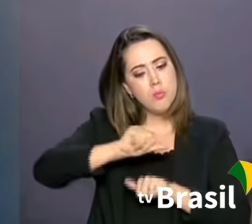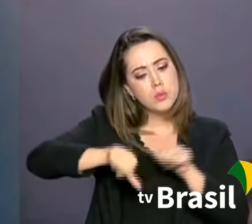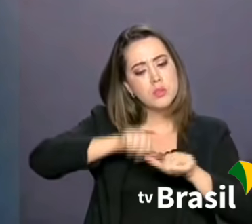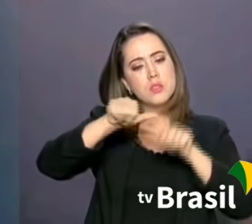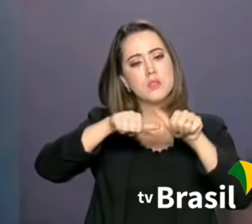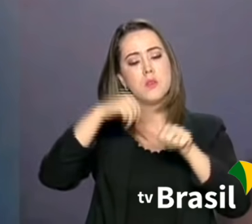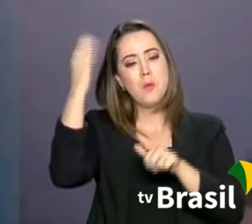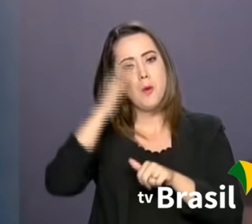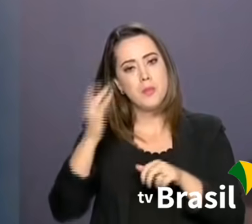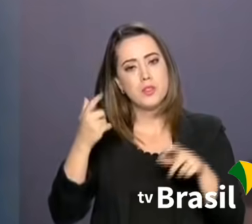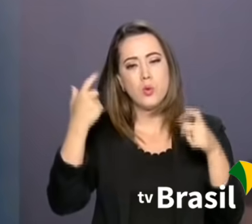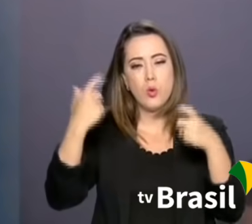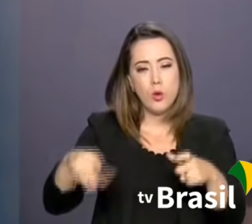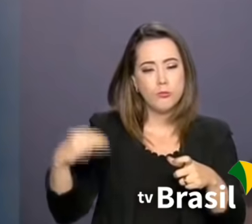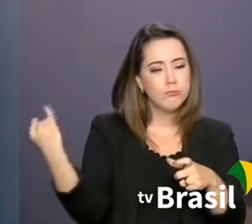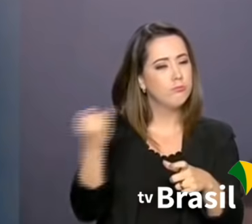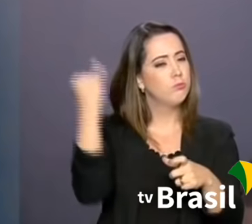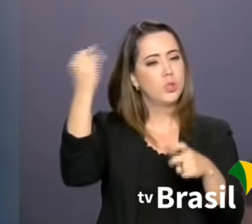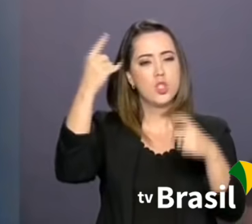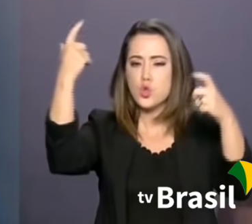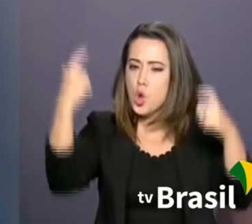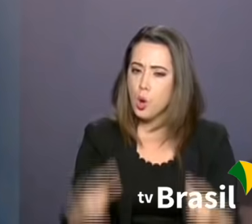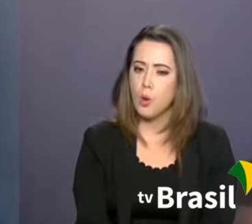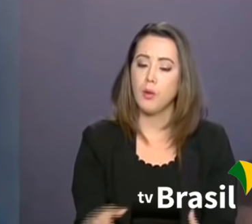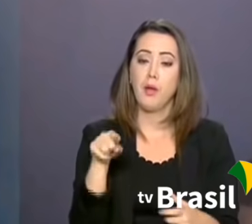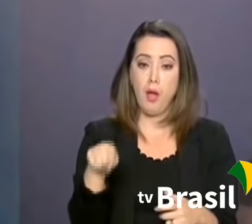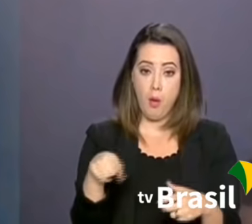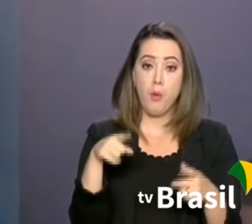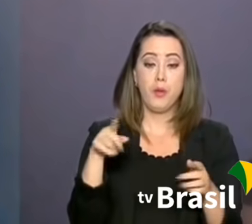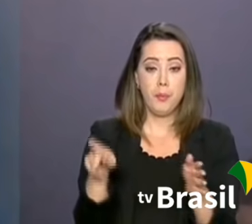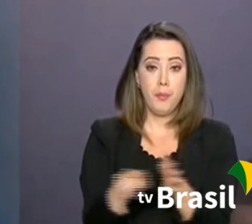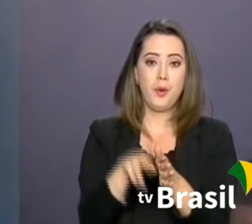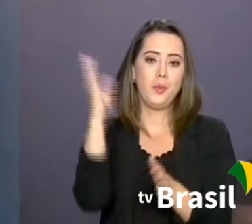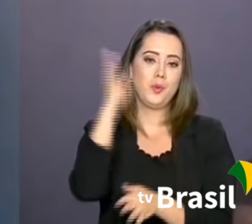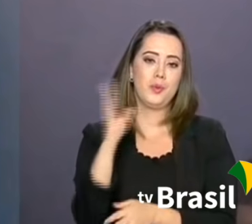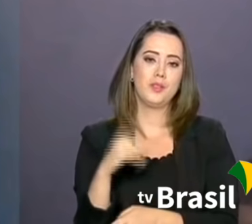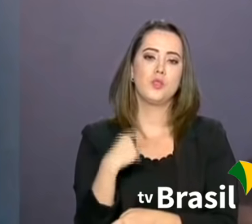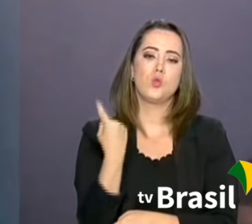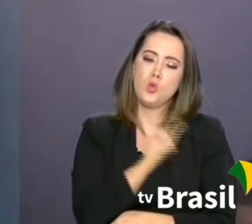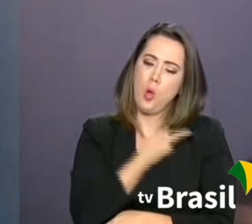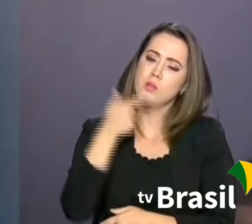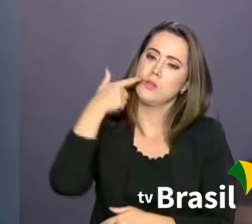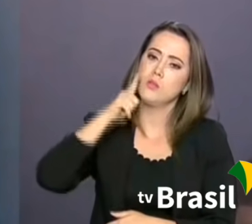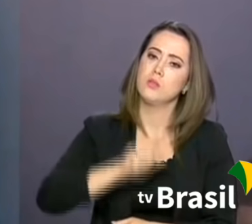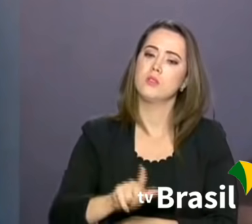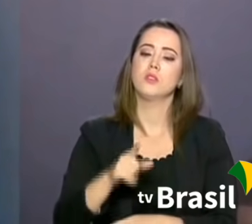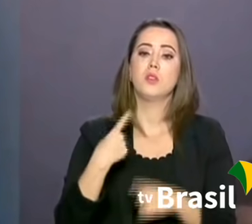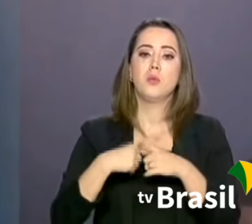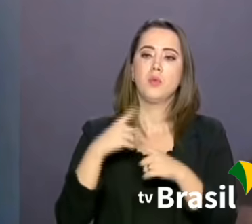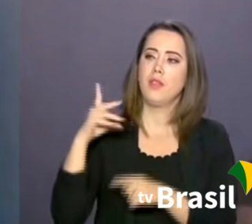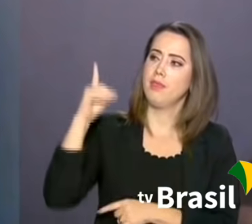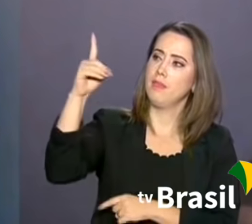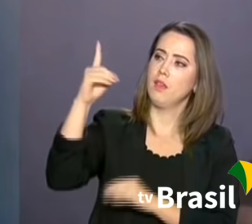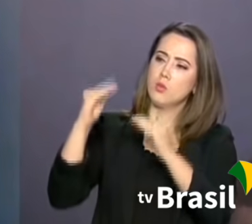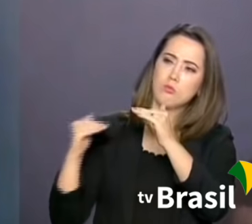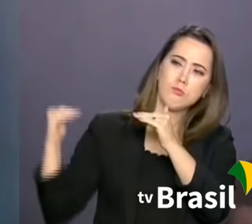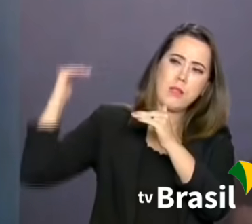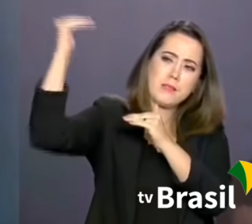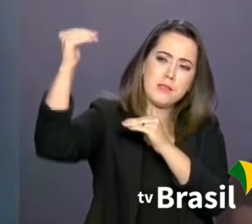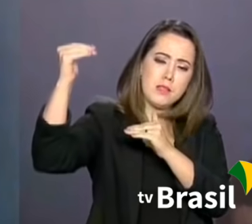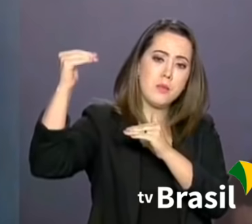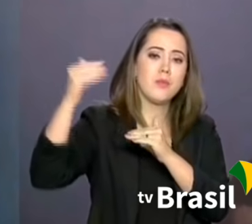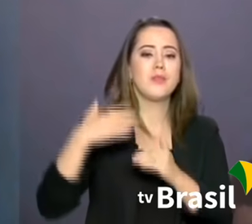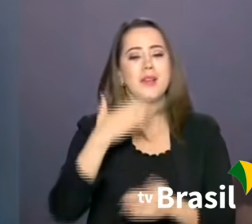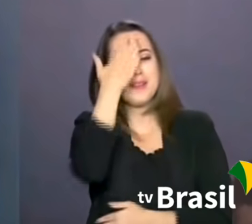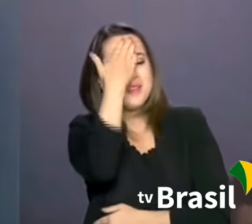destaque que ele bem merece. E nós chegaremos lá, porque nós temos Deus acima de tudo.